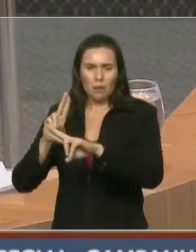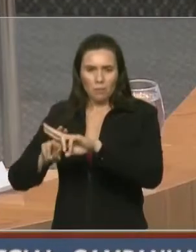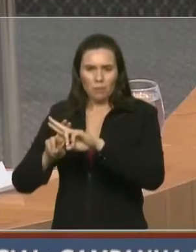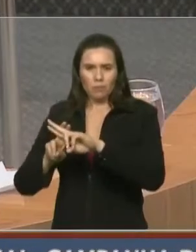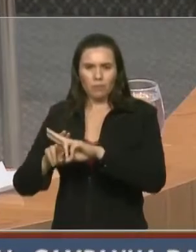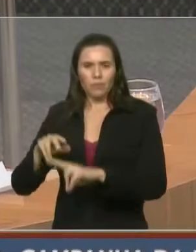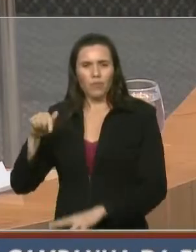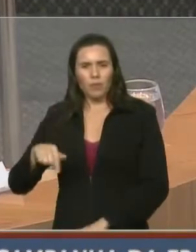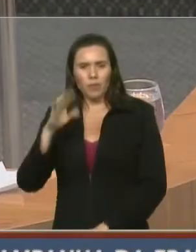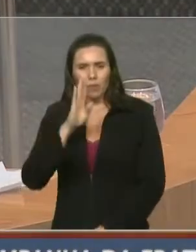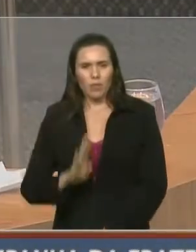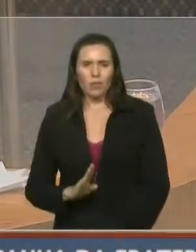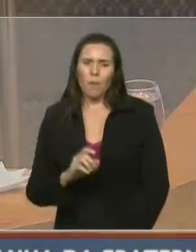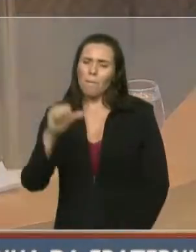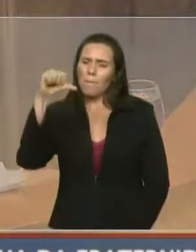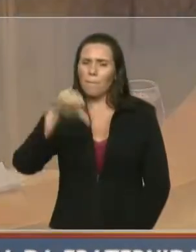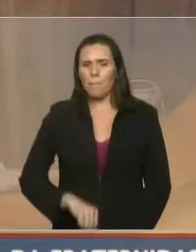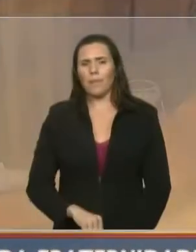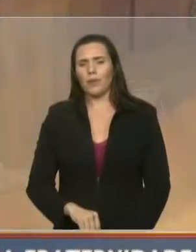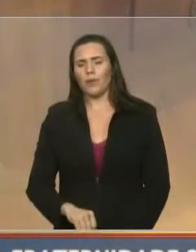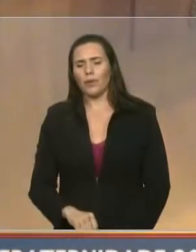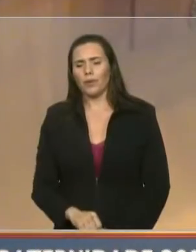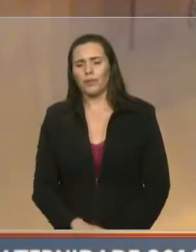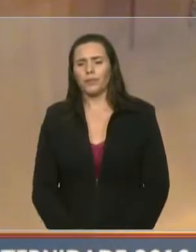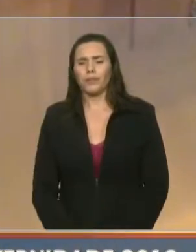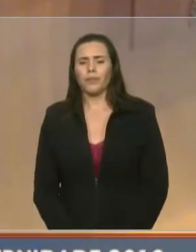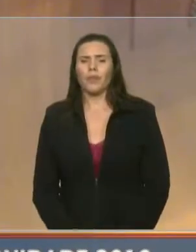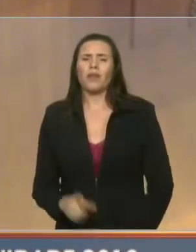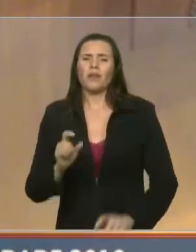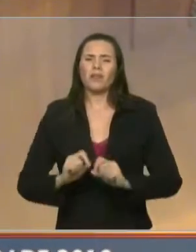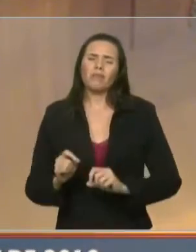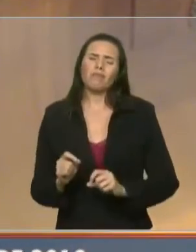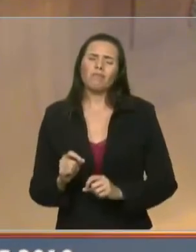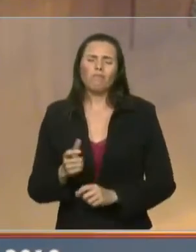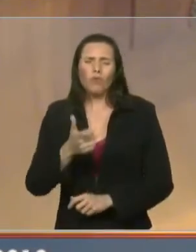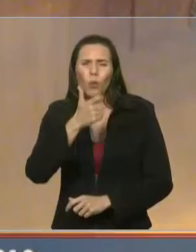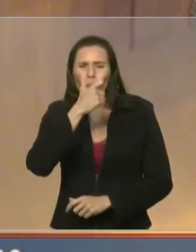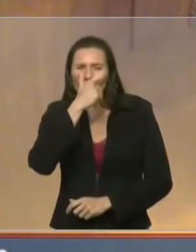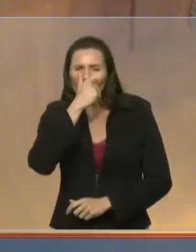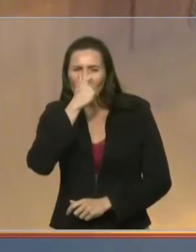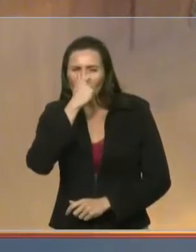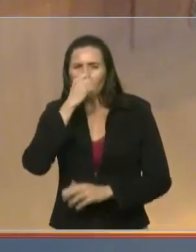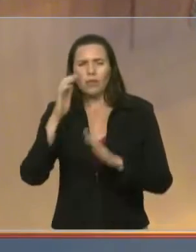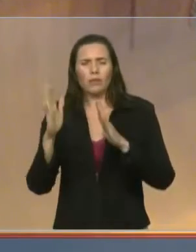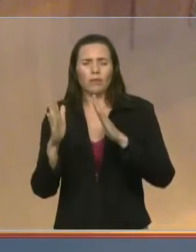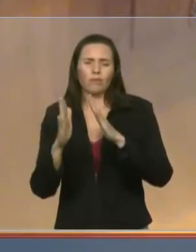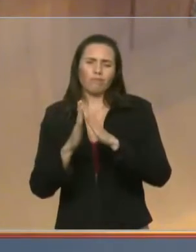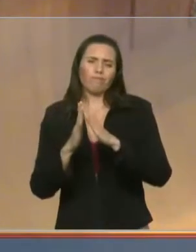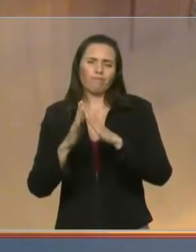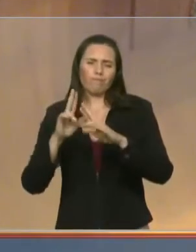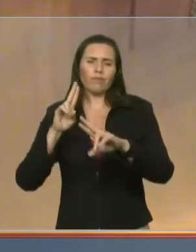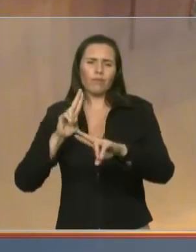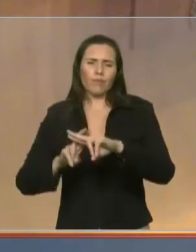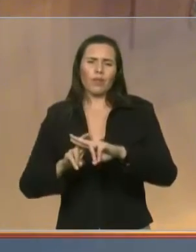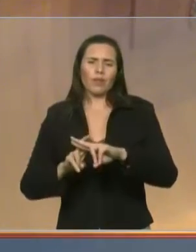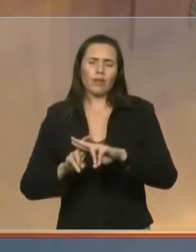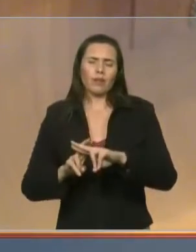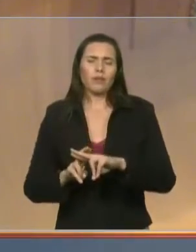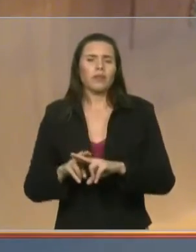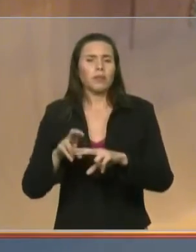piores do mundo, onde existe o maior amontoado de presos. A população carcerária